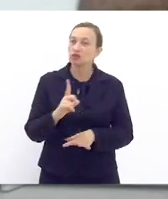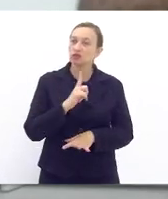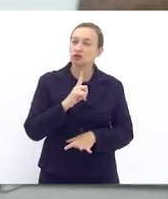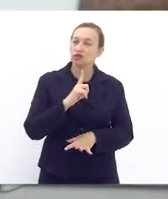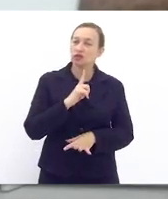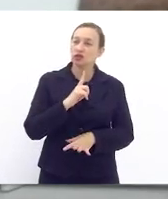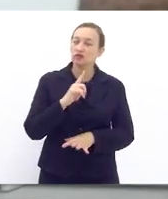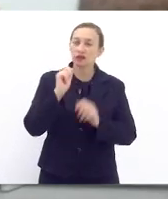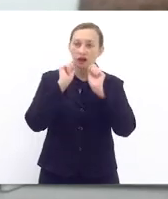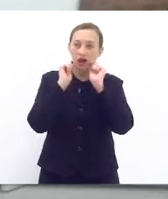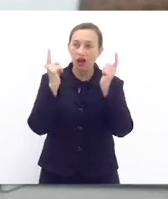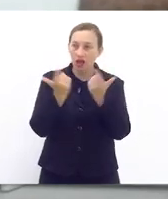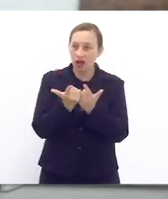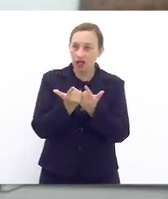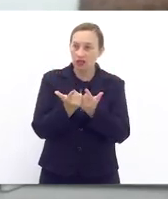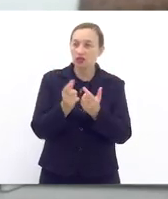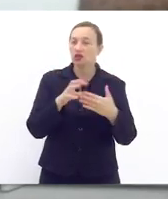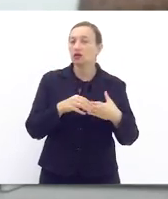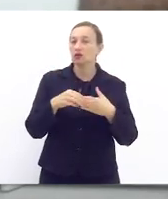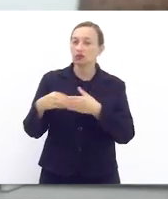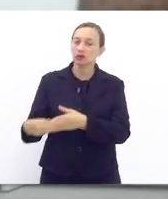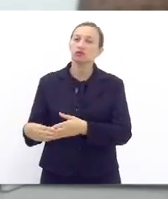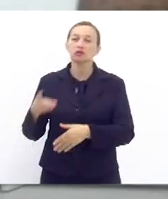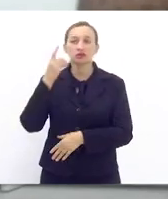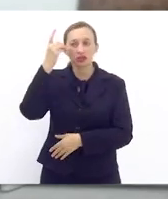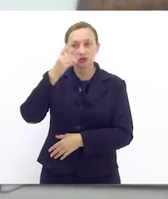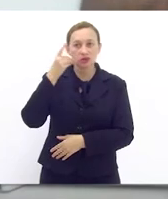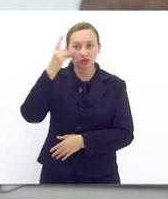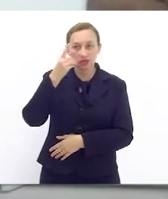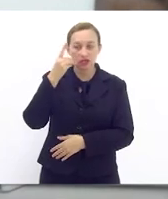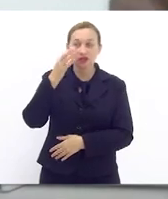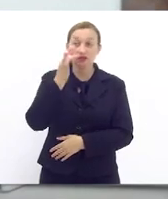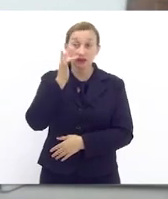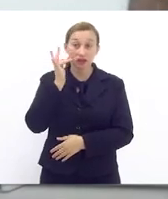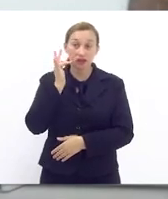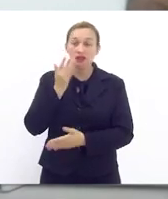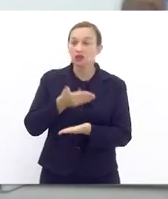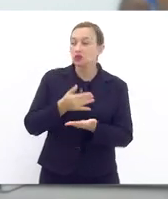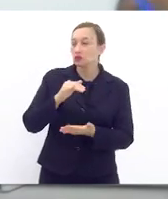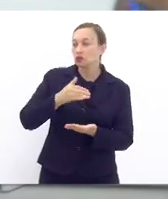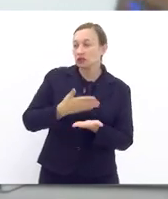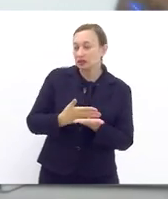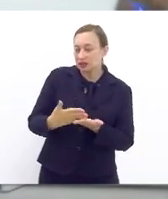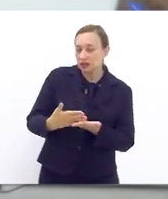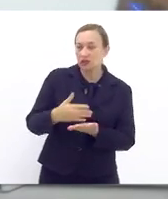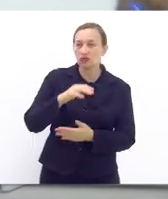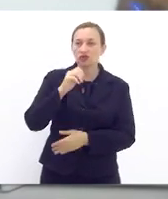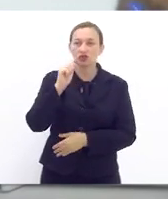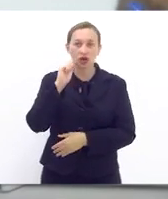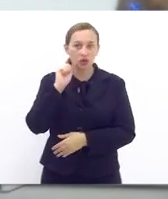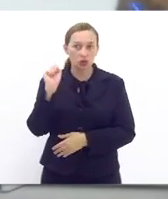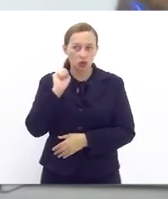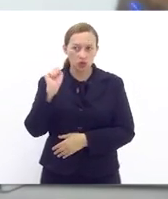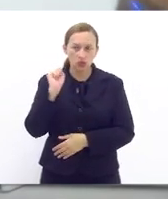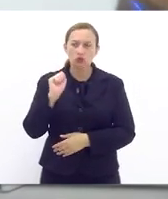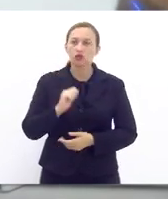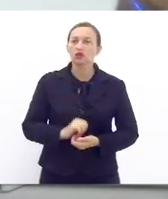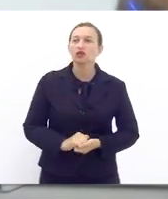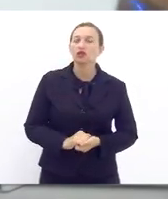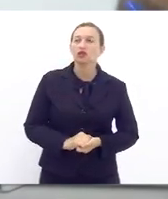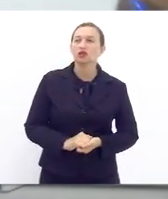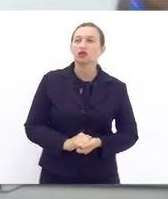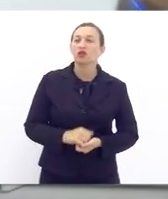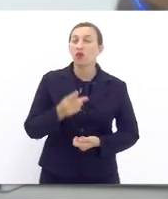na alerj por condução do deputado Flávio serafini no início de agosto lá teve